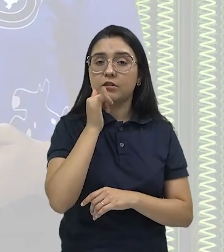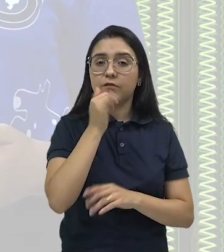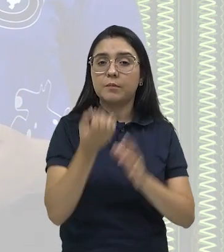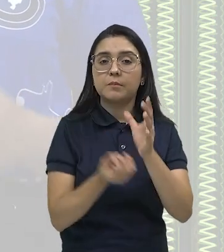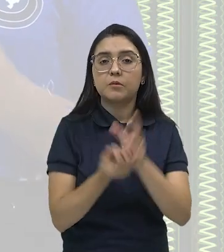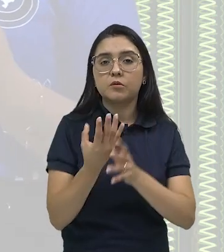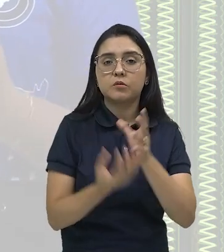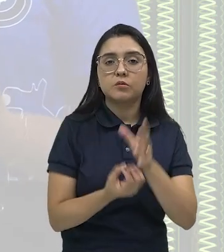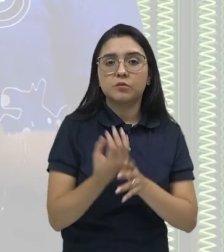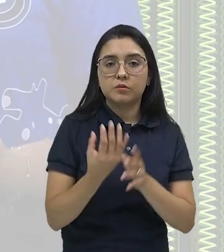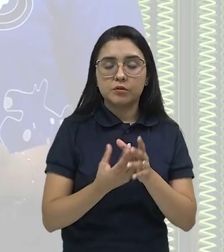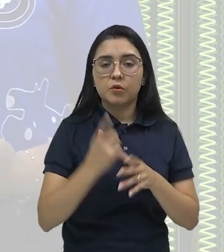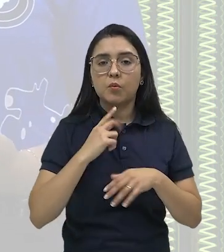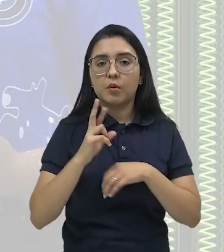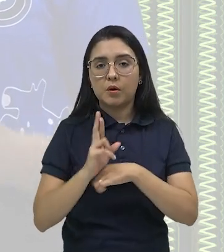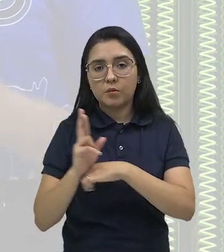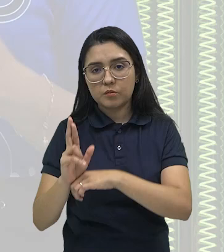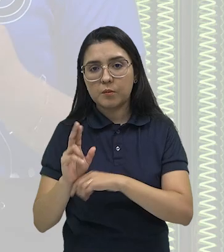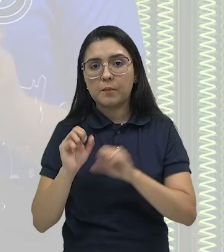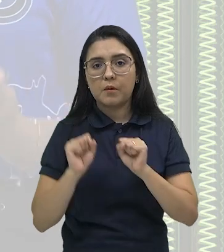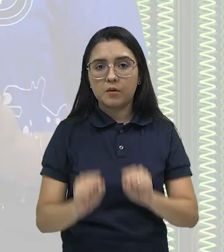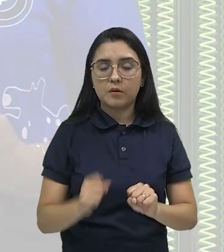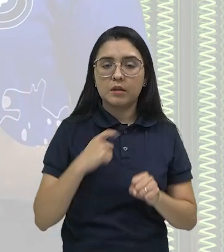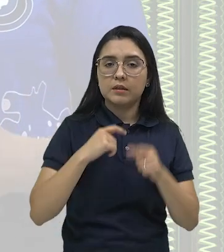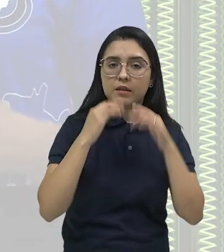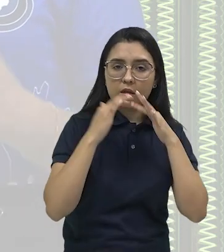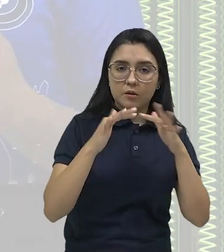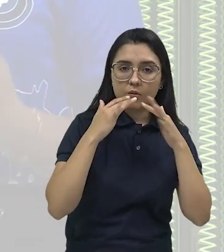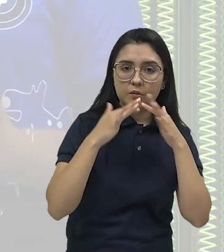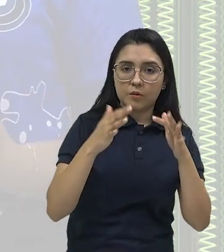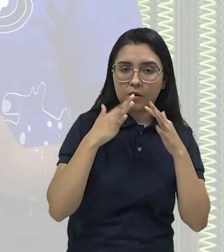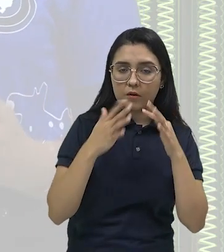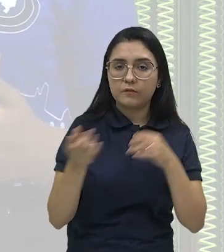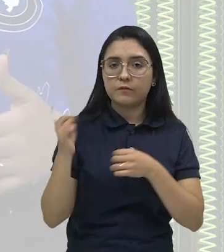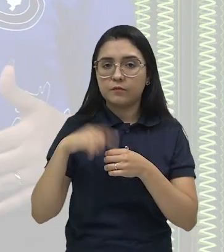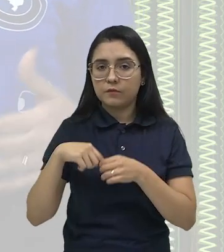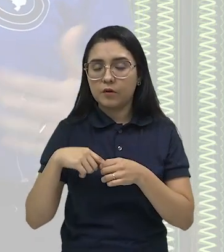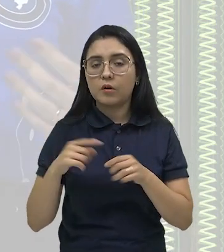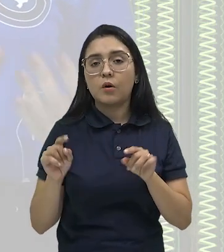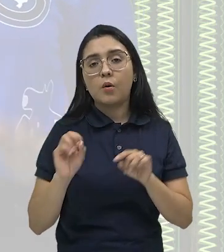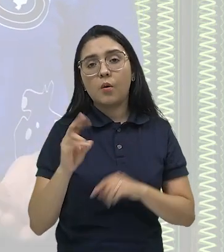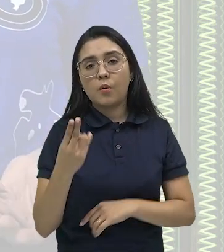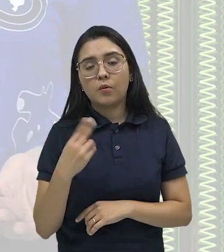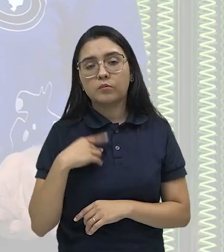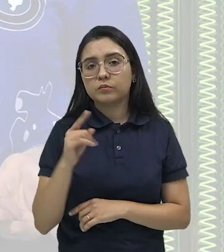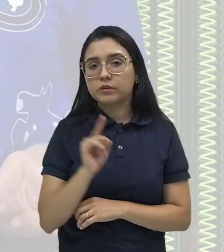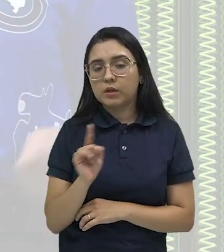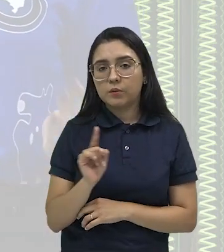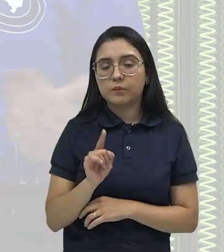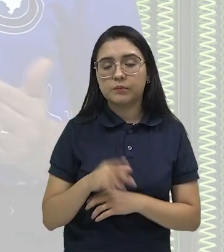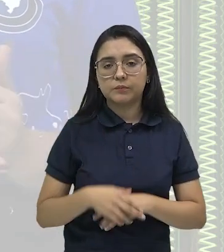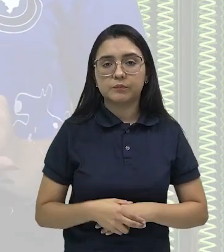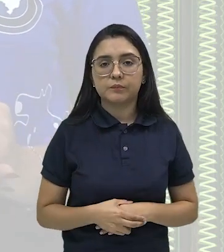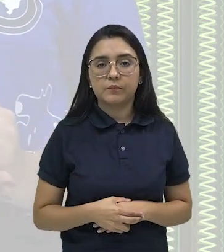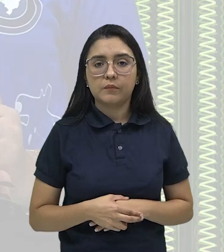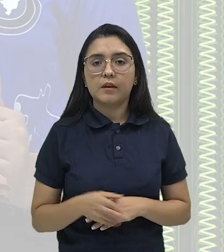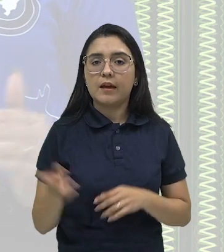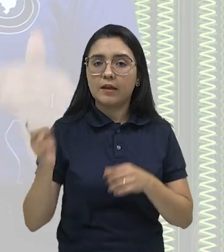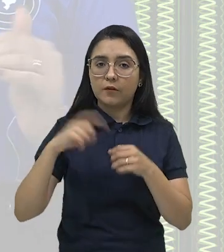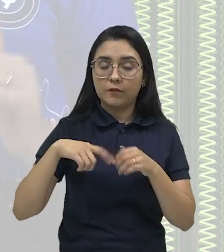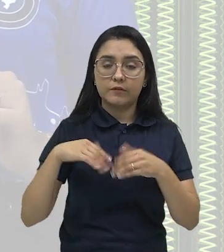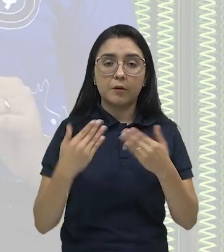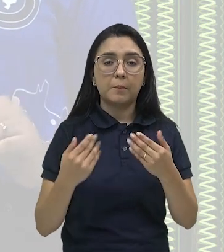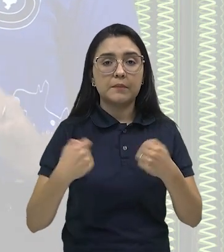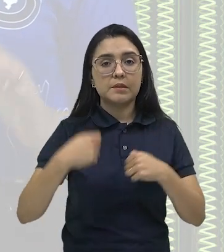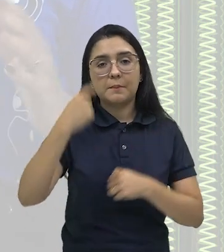a partir de um recurso, seja ele natural e renovável ou não renovável, né? Então a gente precisa